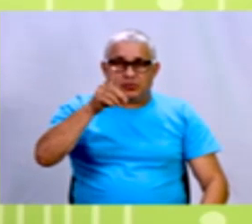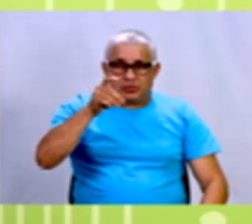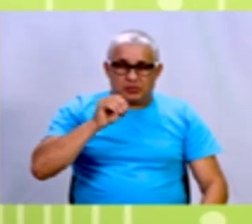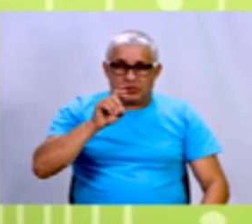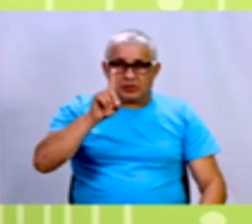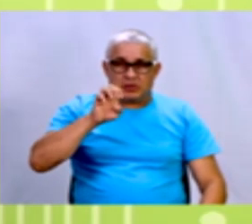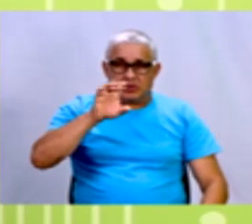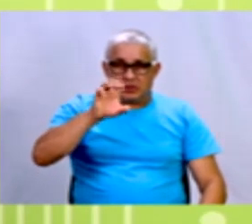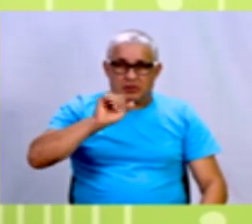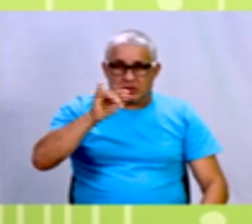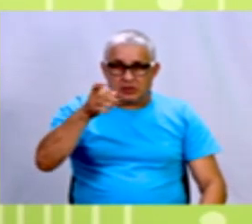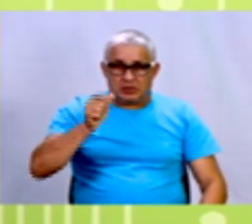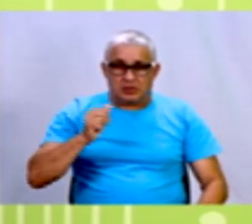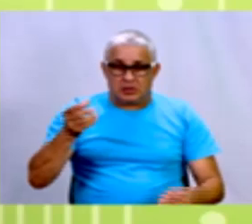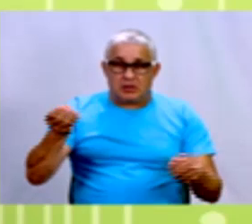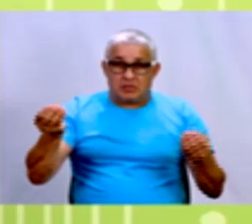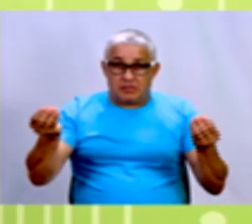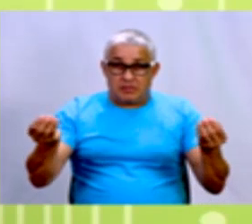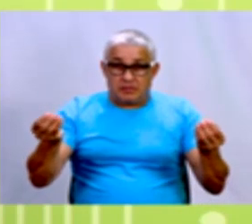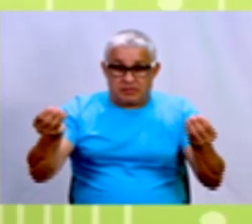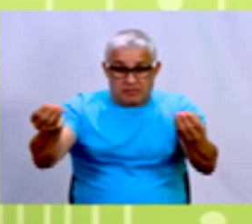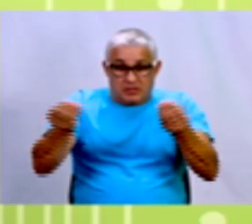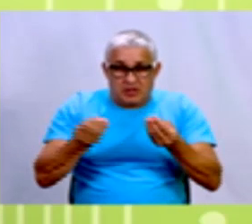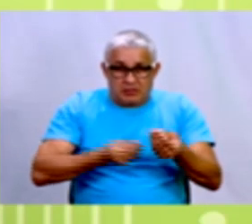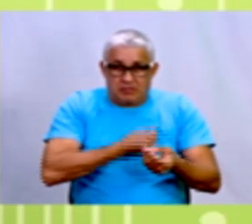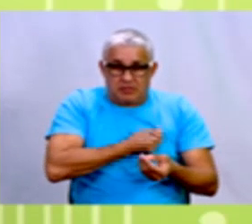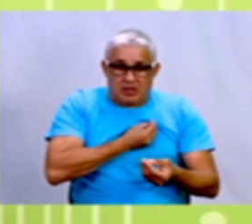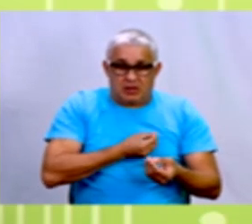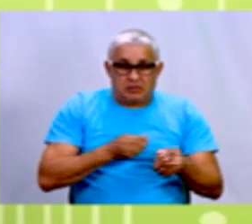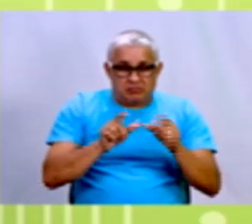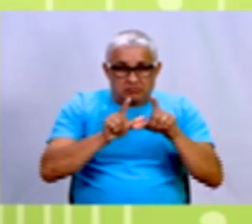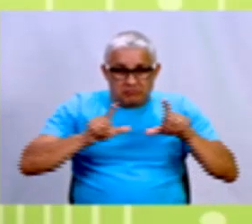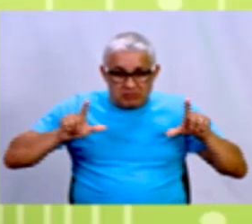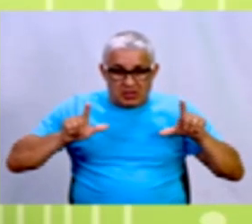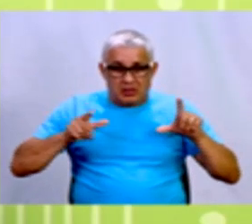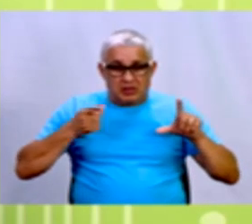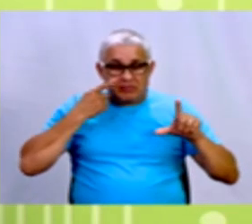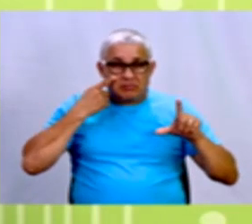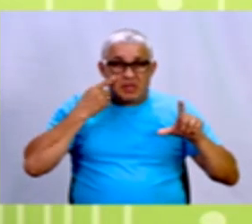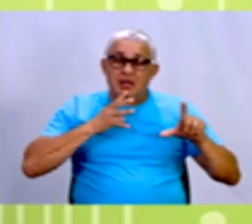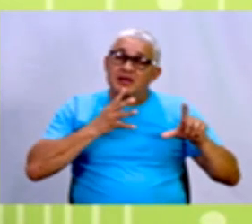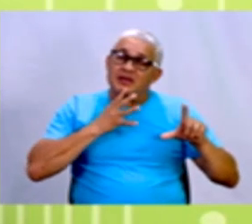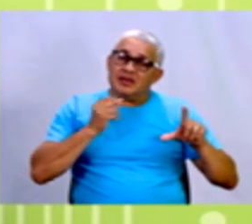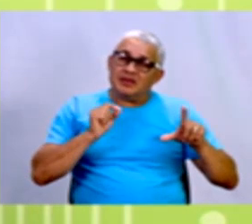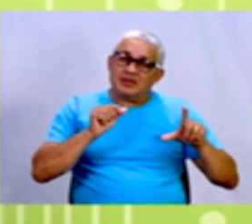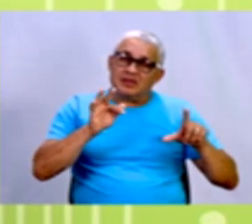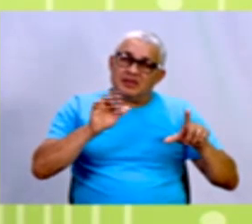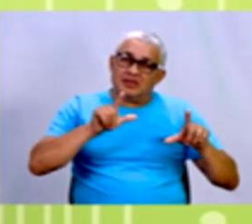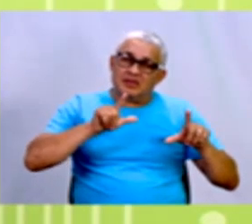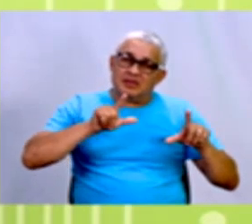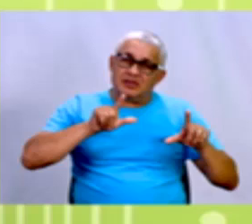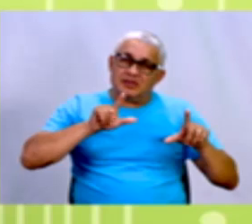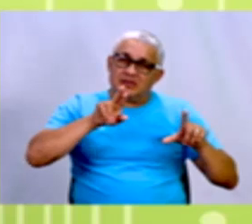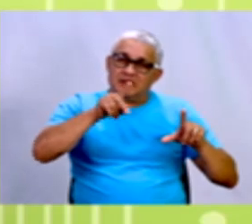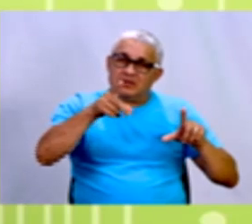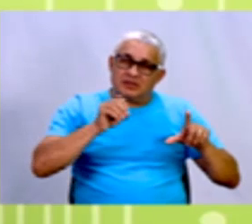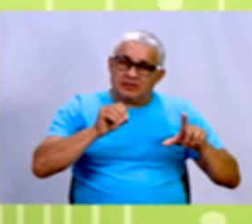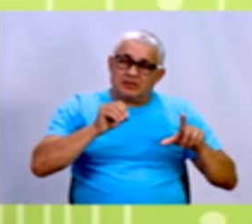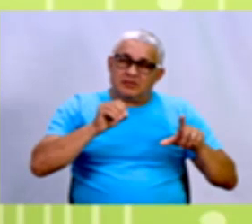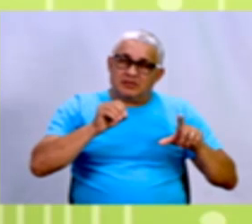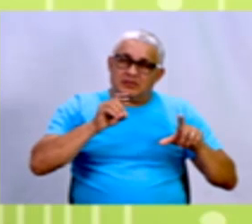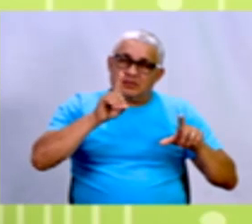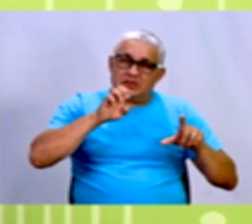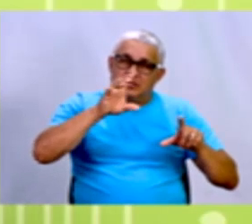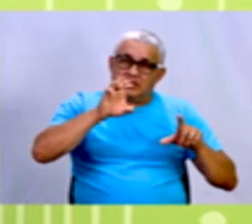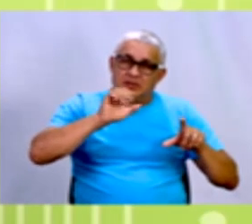trazer ele para a nossa vida, para o nosso cotidiano, né? E como a gente está dentro de um curso de técnica em